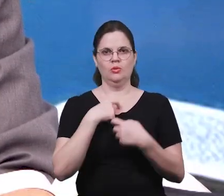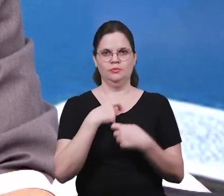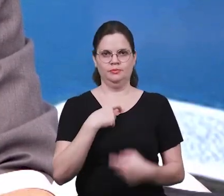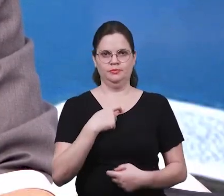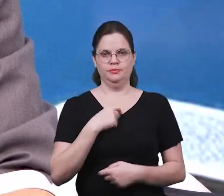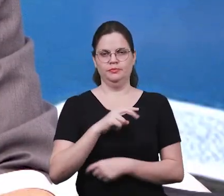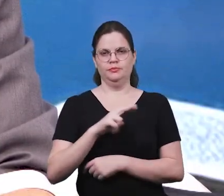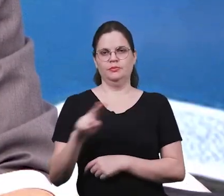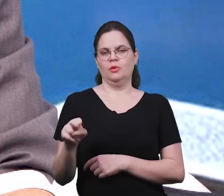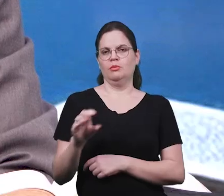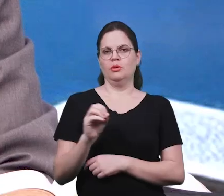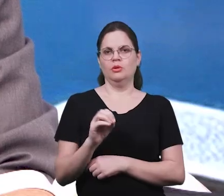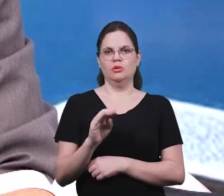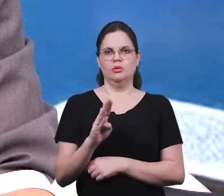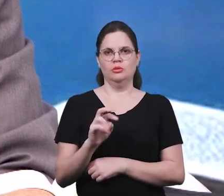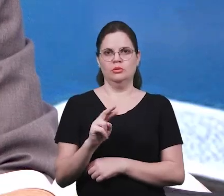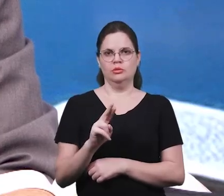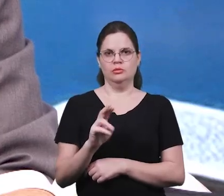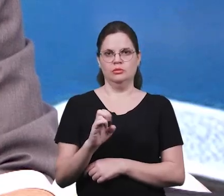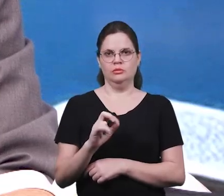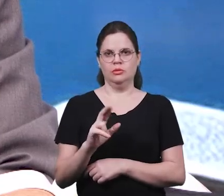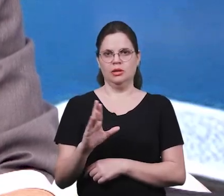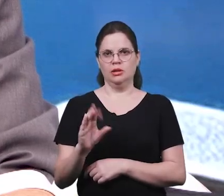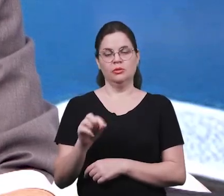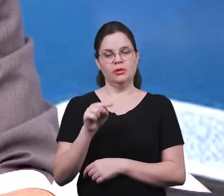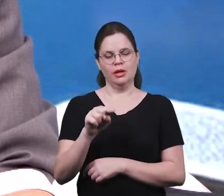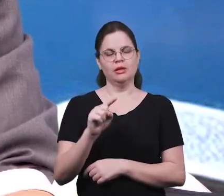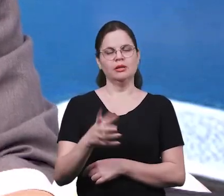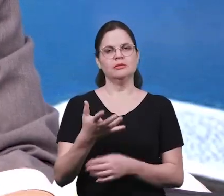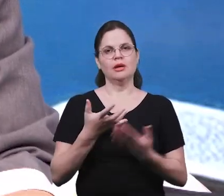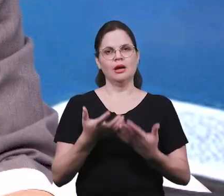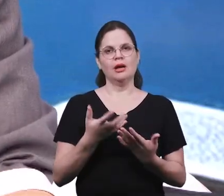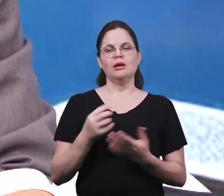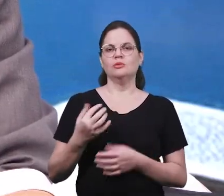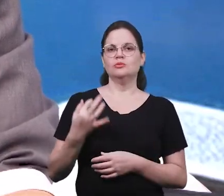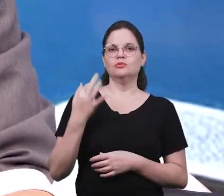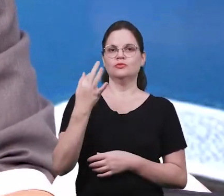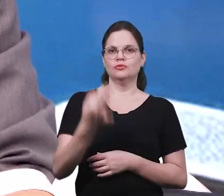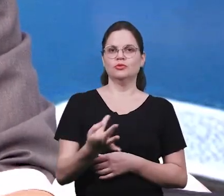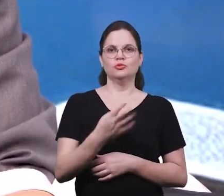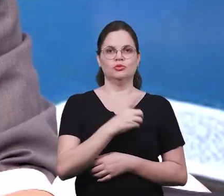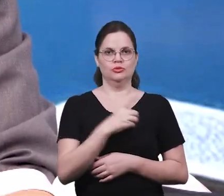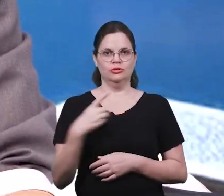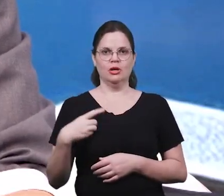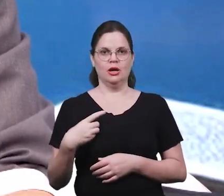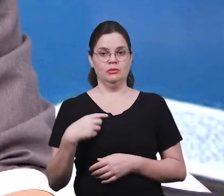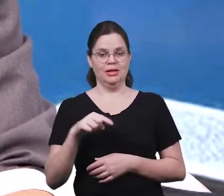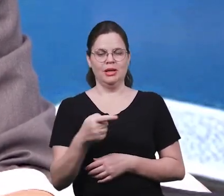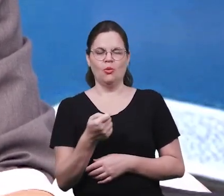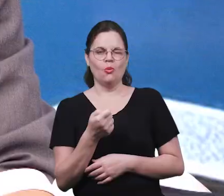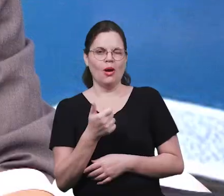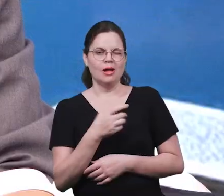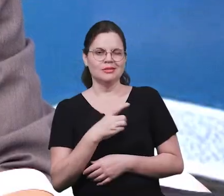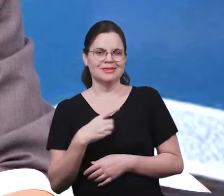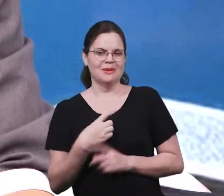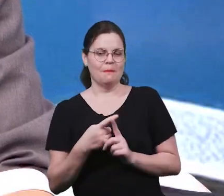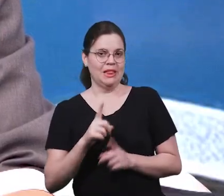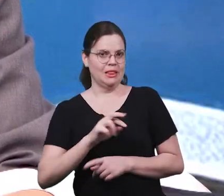que anseia um dia receber um diaconato. Então, o obreiro é quase um diácono, mas não é um diácono, porque não foi